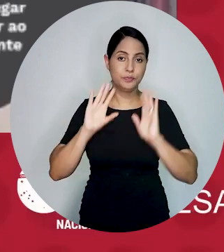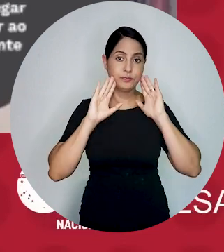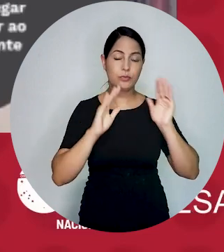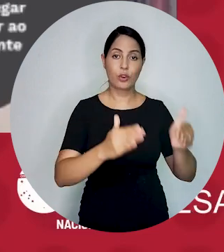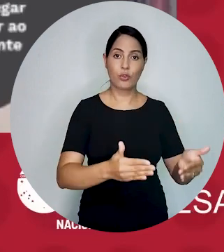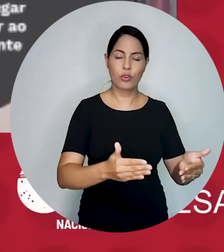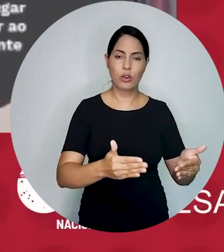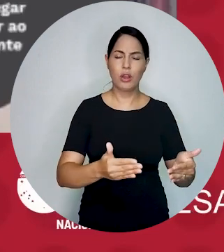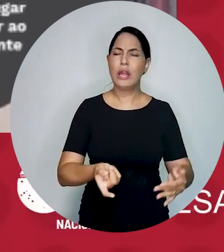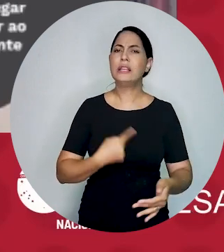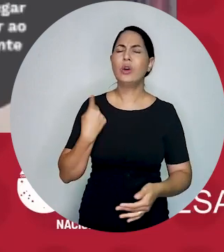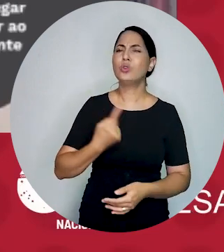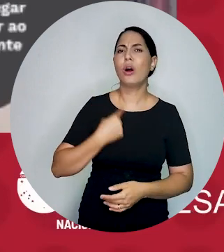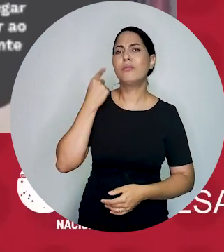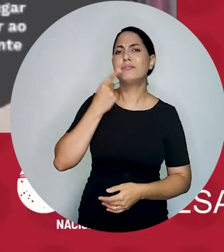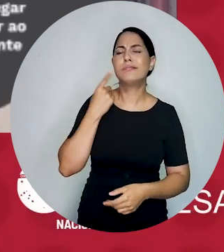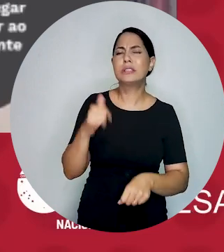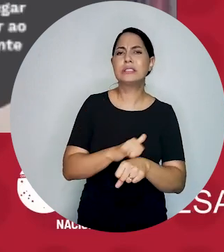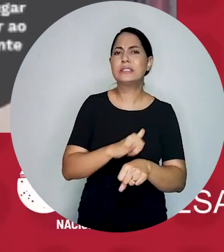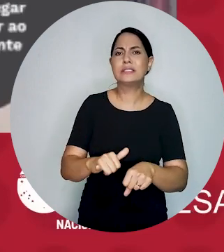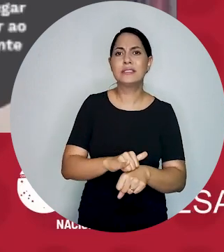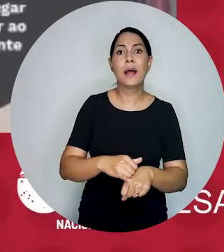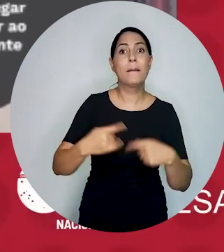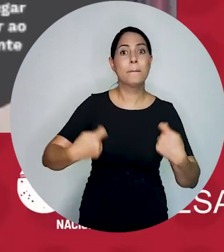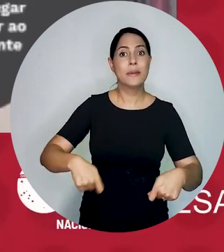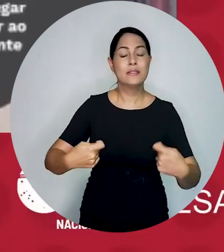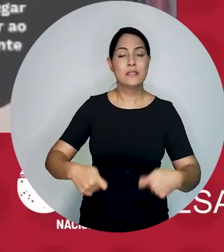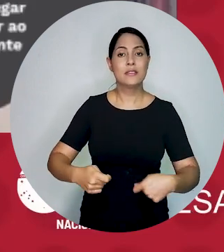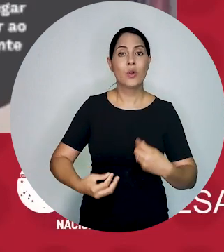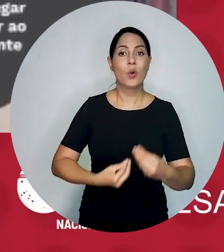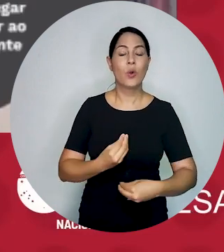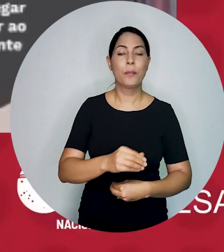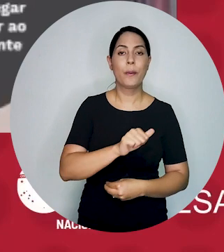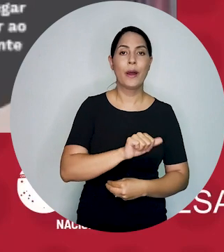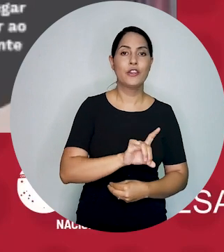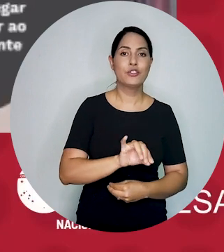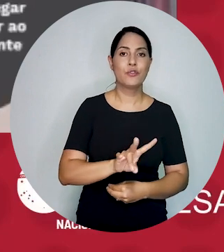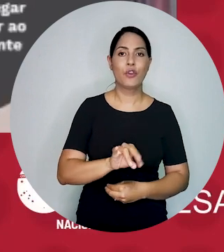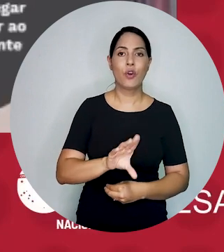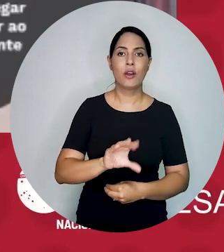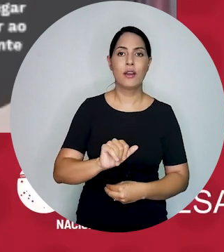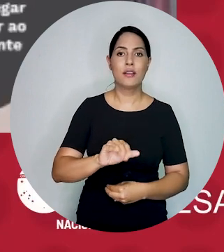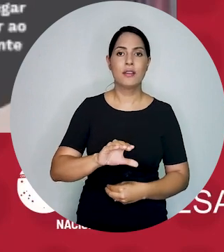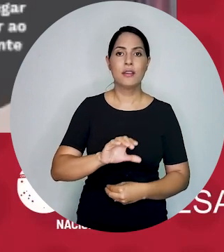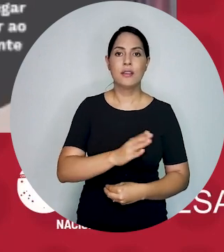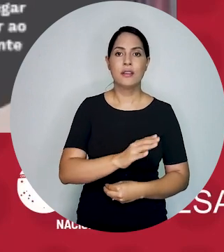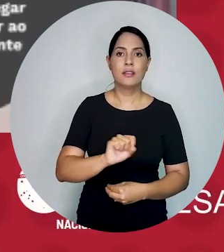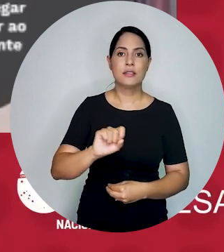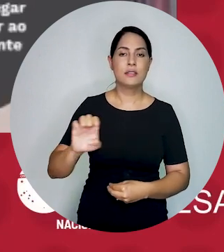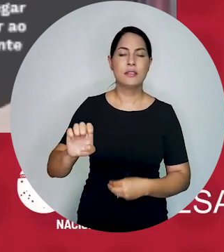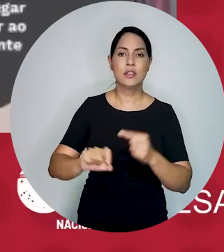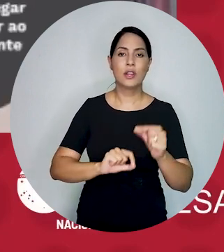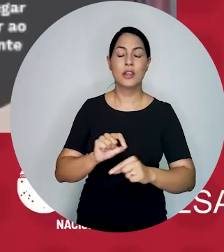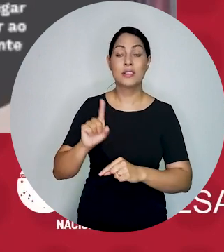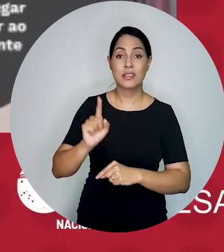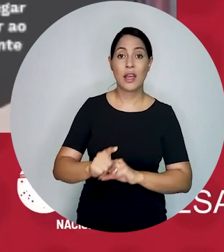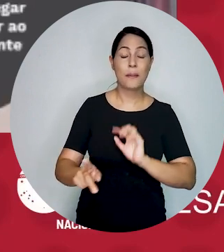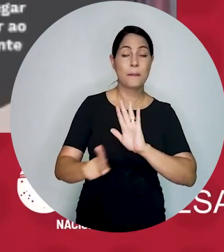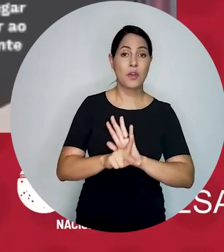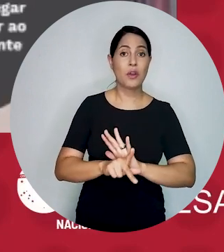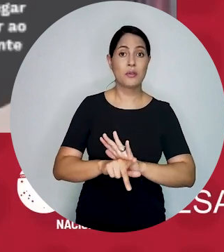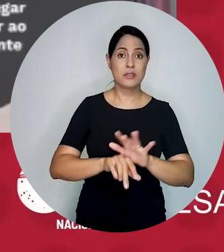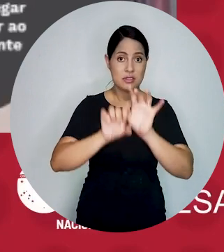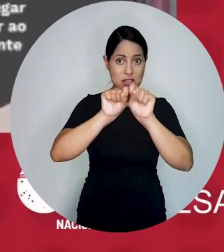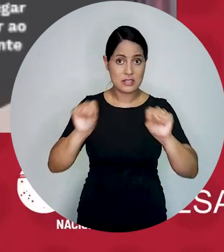qual vai ser o norte que nós devemos tomar numa advocacia estratégica, numa advocacy, até para a gente analisar com maior consistência